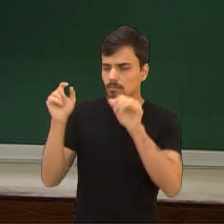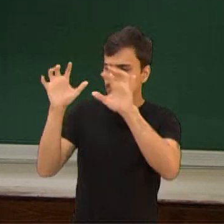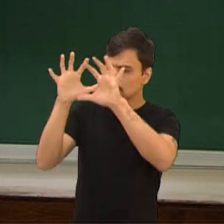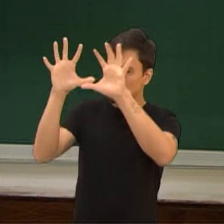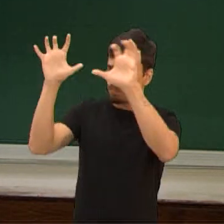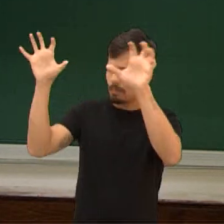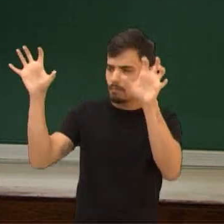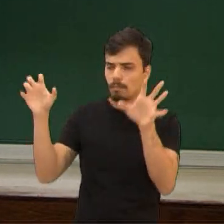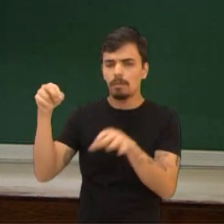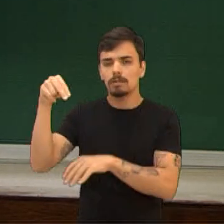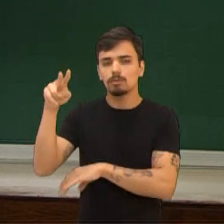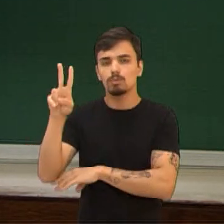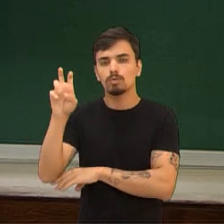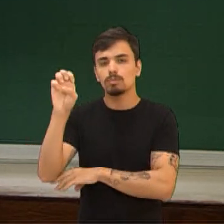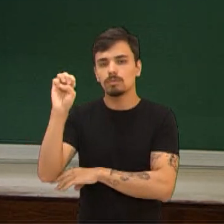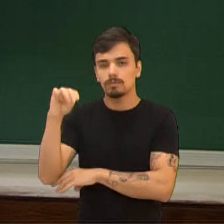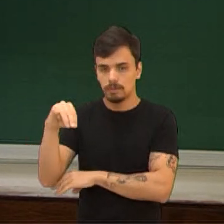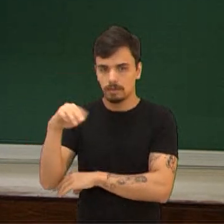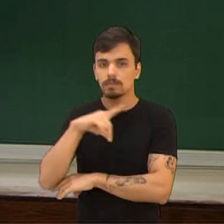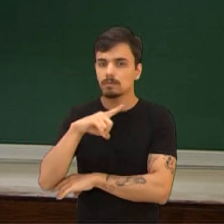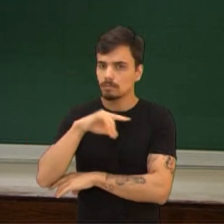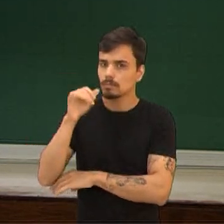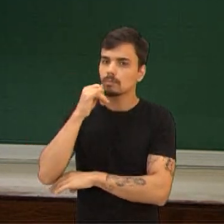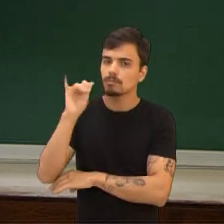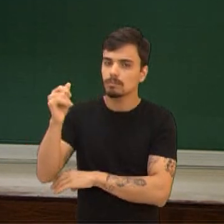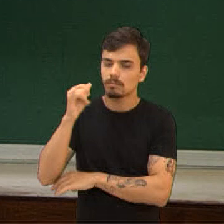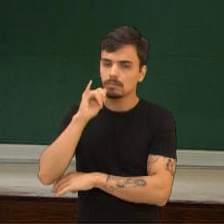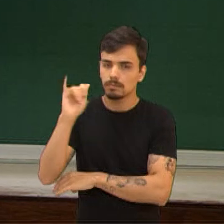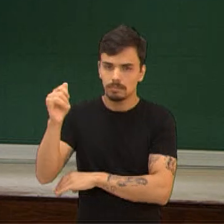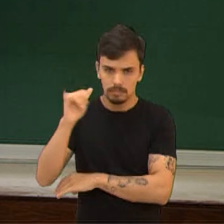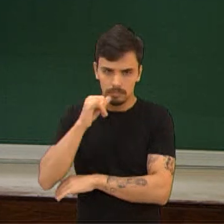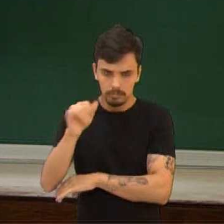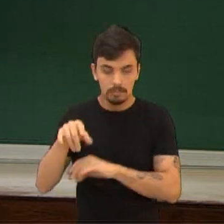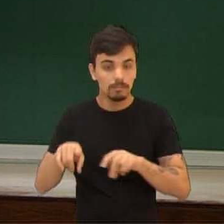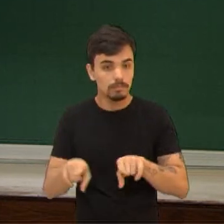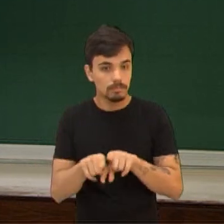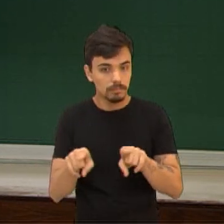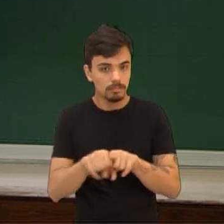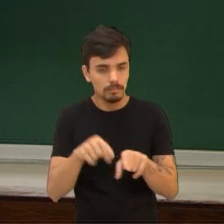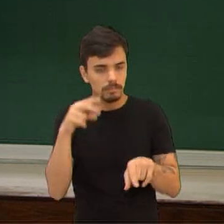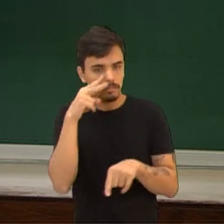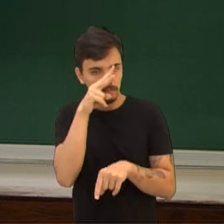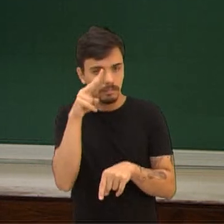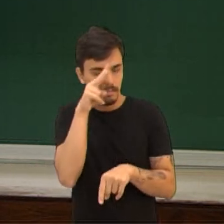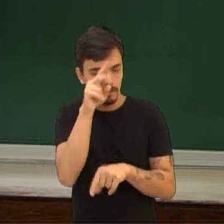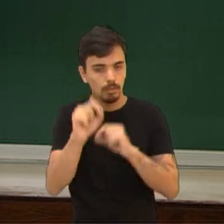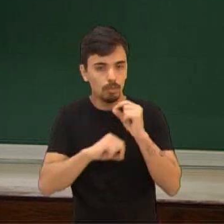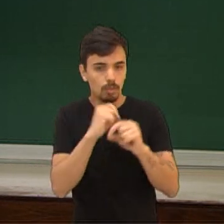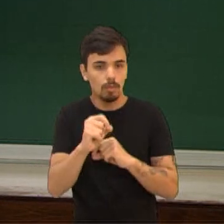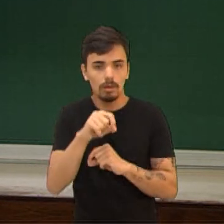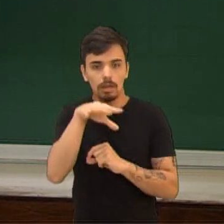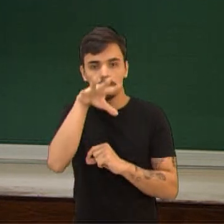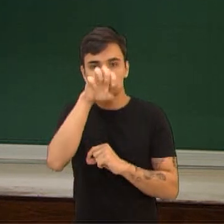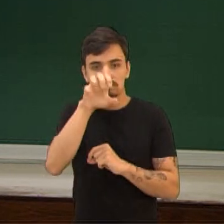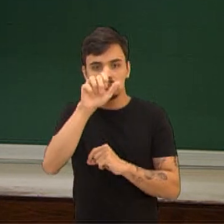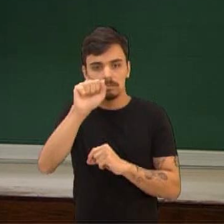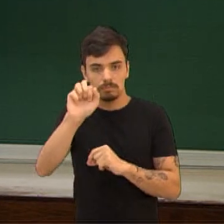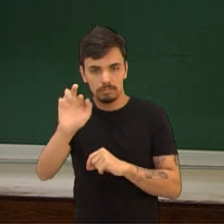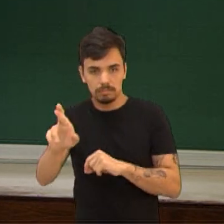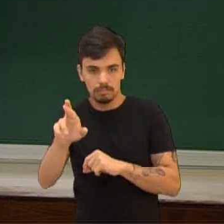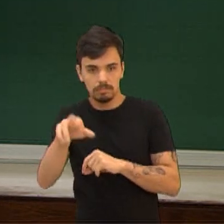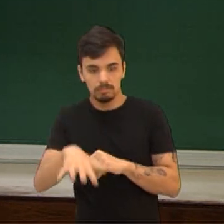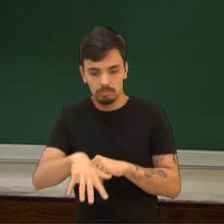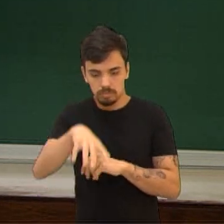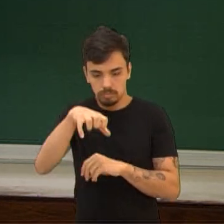da atmosfera, quando se carregam com carga elétrica, né, elas acabam forçando o ar a conduzir numa certa região.